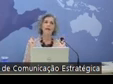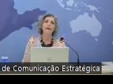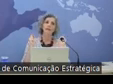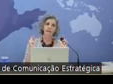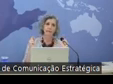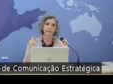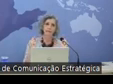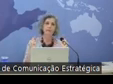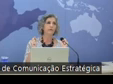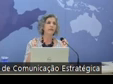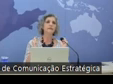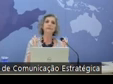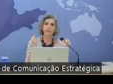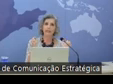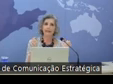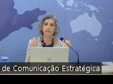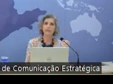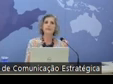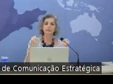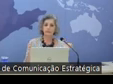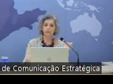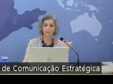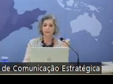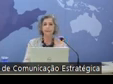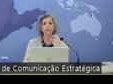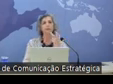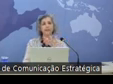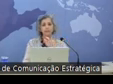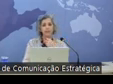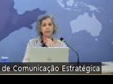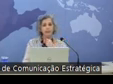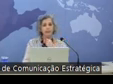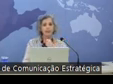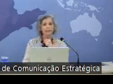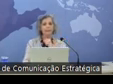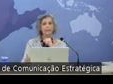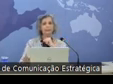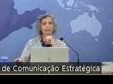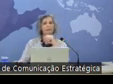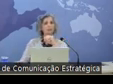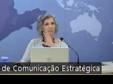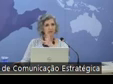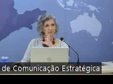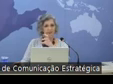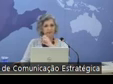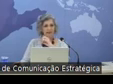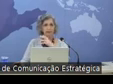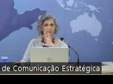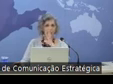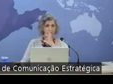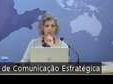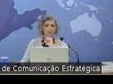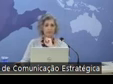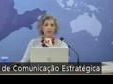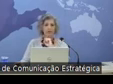agora equipe vamos ver se isso é verdade quem são essas mulheres Então eu tenho que ir atrás disso né então só para ter uma